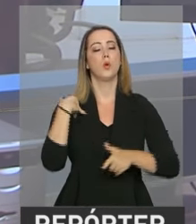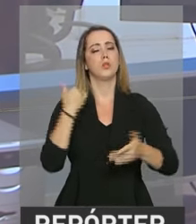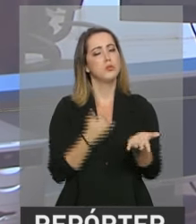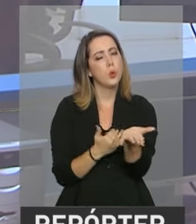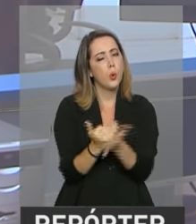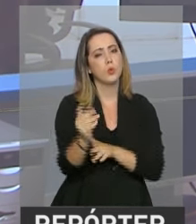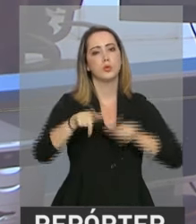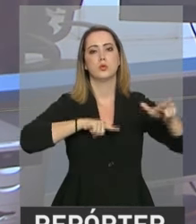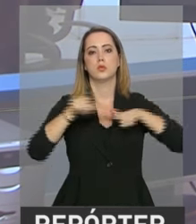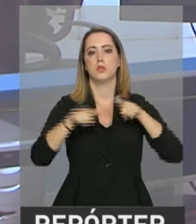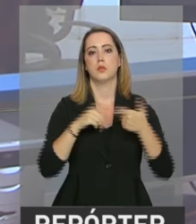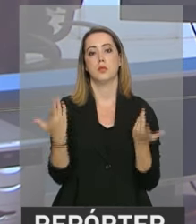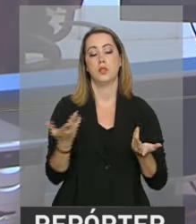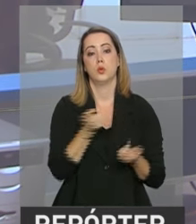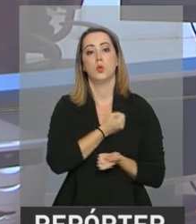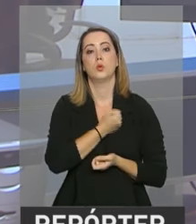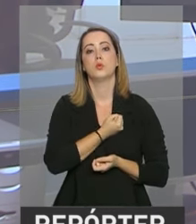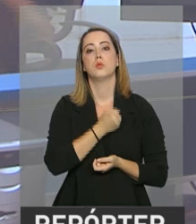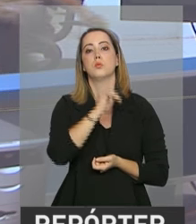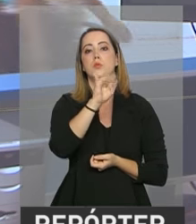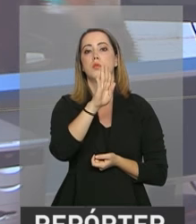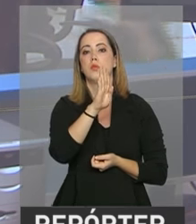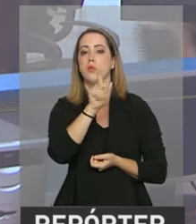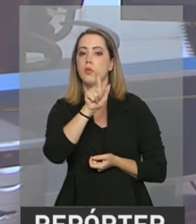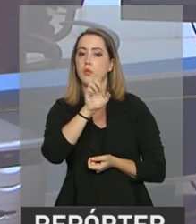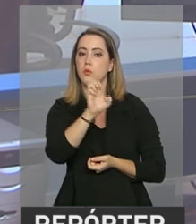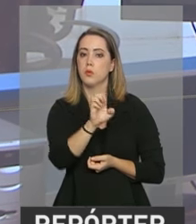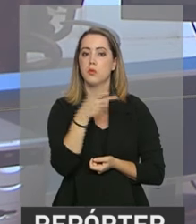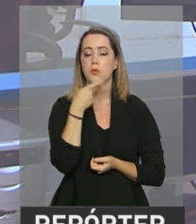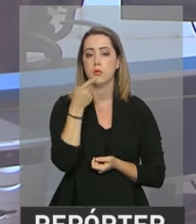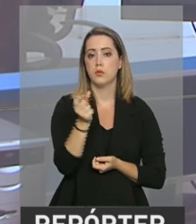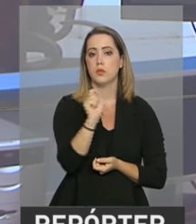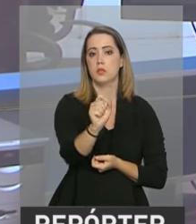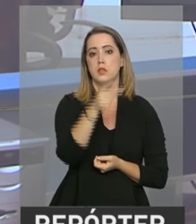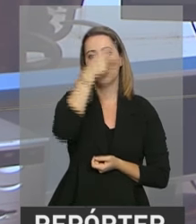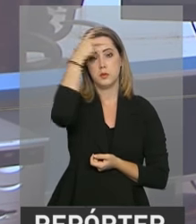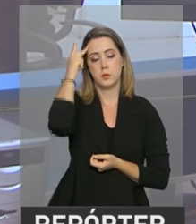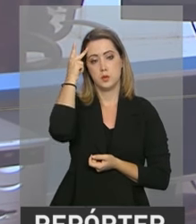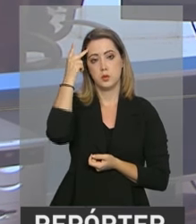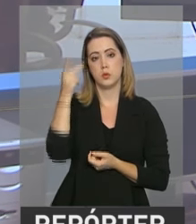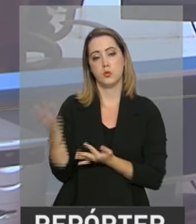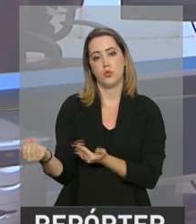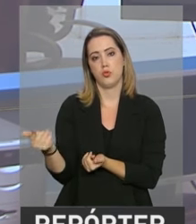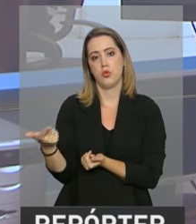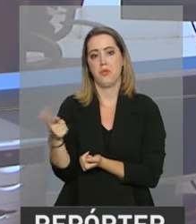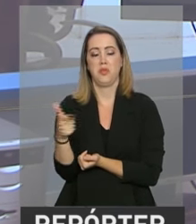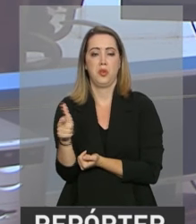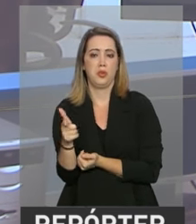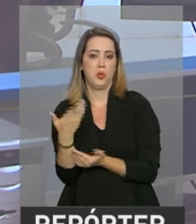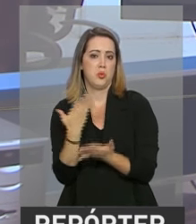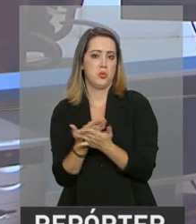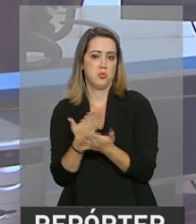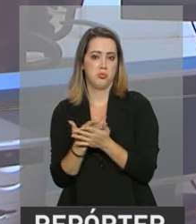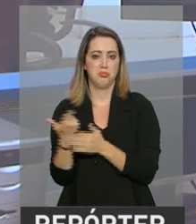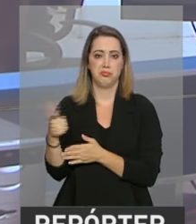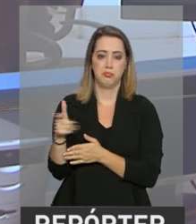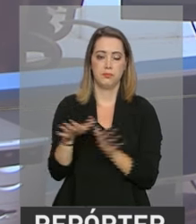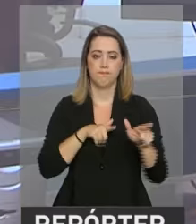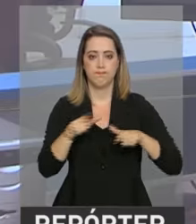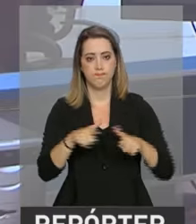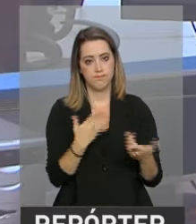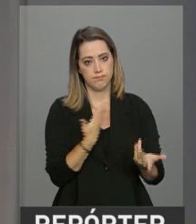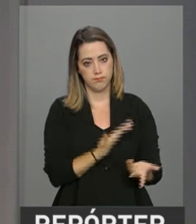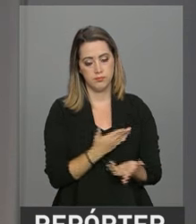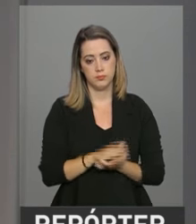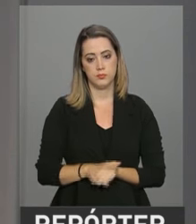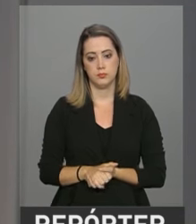do IBGE e mostram também o aumento do número de jovens que nem estudam e nem trabalham. A repórter Mara Kenup tem os detalhes.